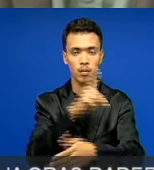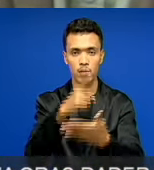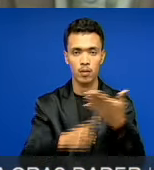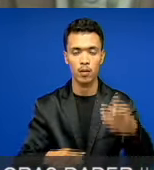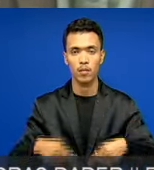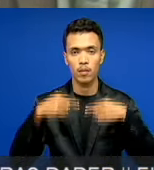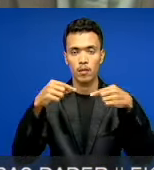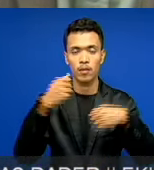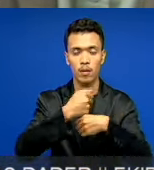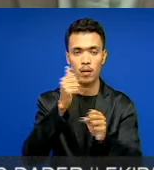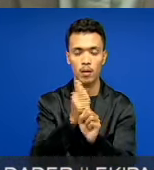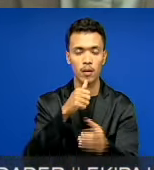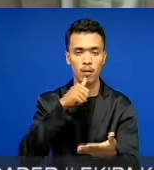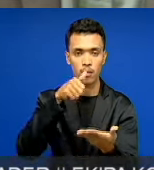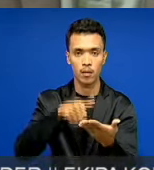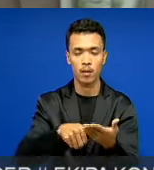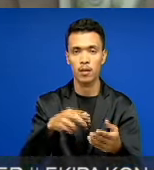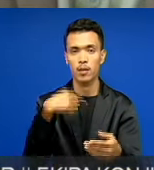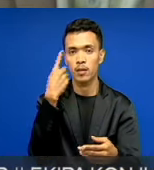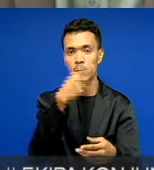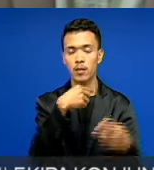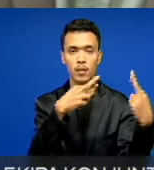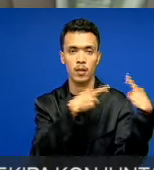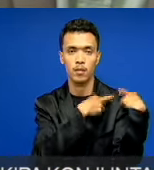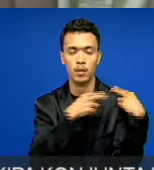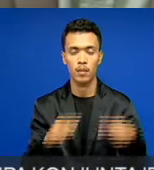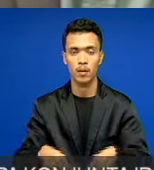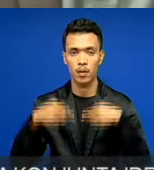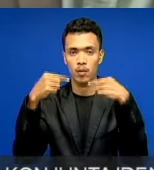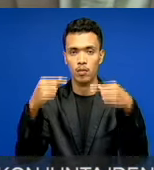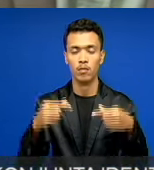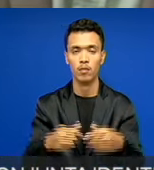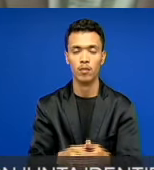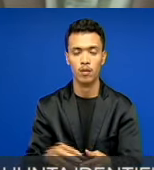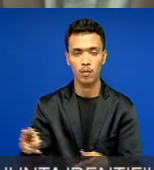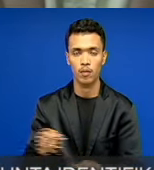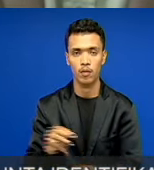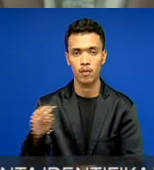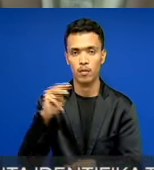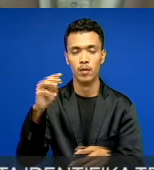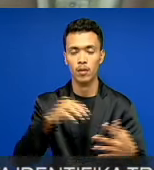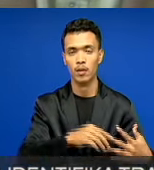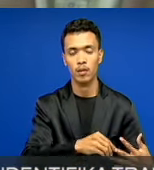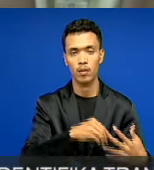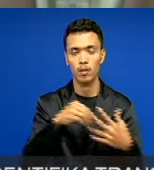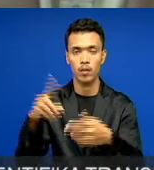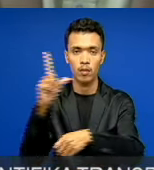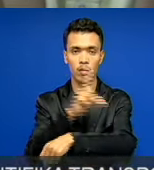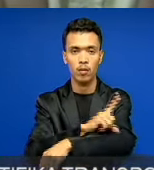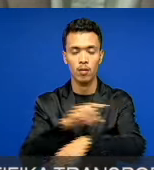oficial para sema e a competência para bele for autorização para o veículo nebelao. Liliu baloron loron serviço